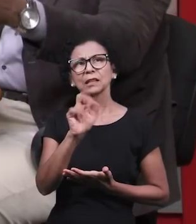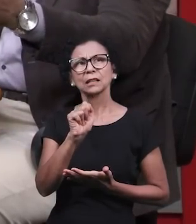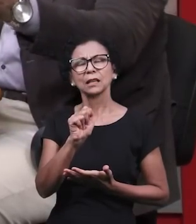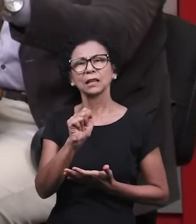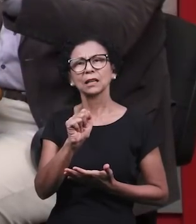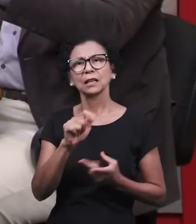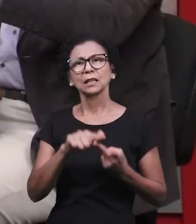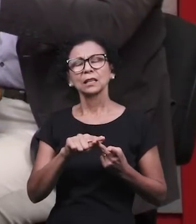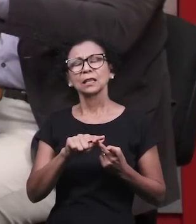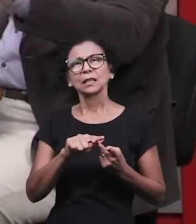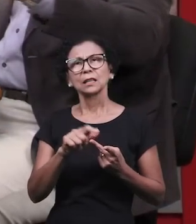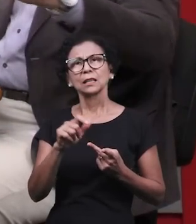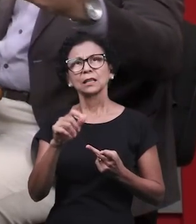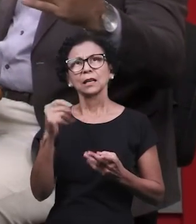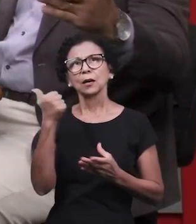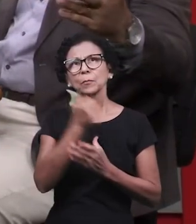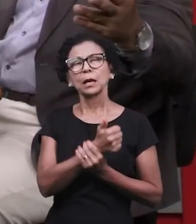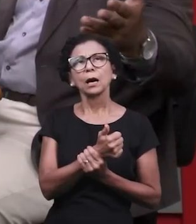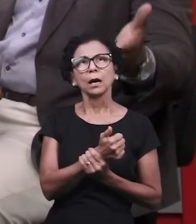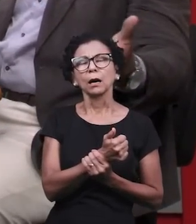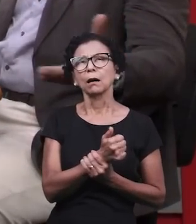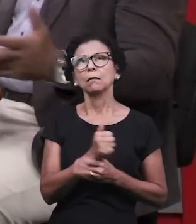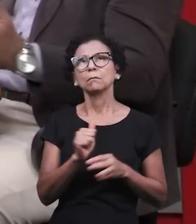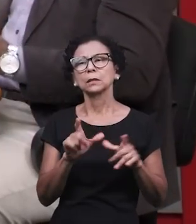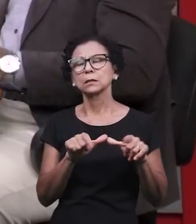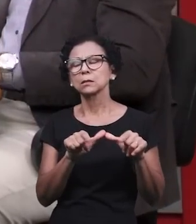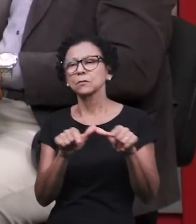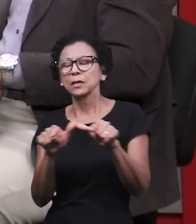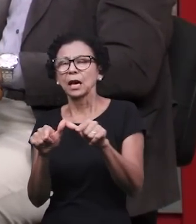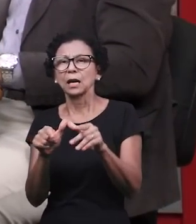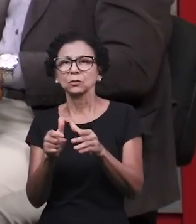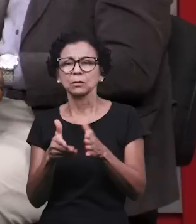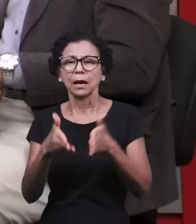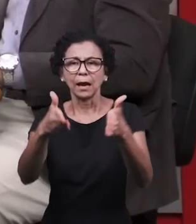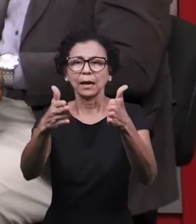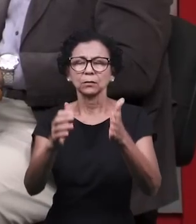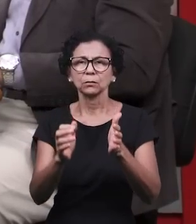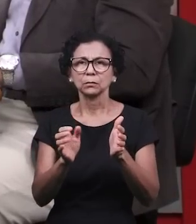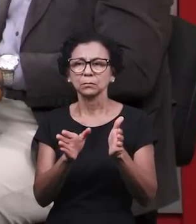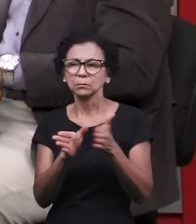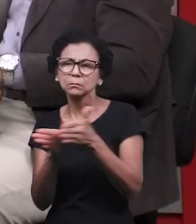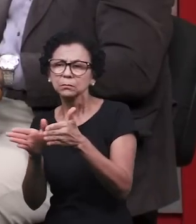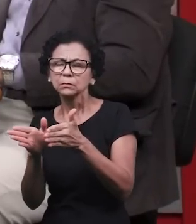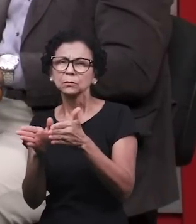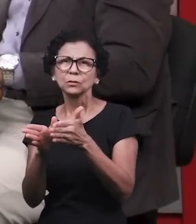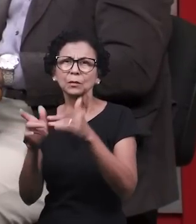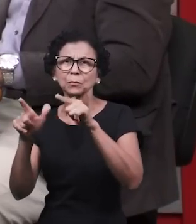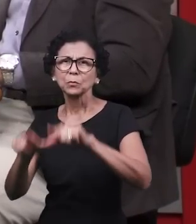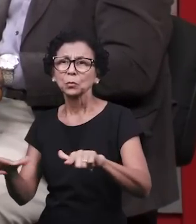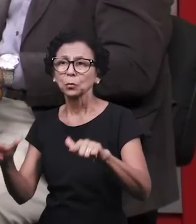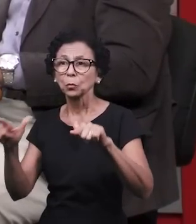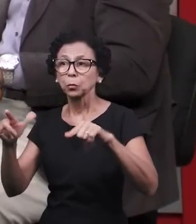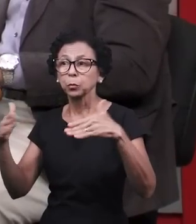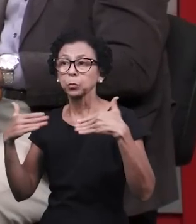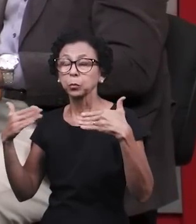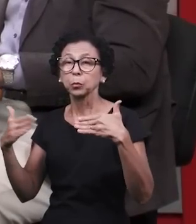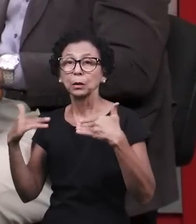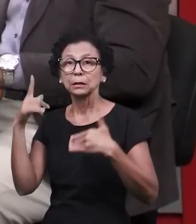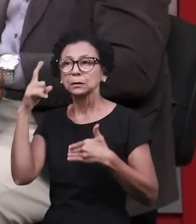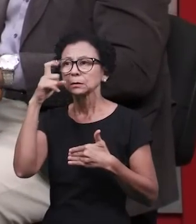os personagens, as pessoas que convivem com Abraão nessa época. Sim. Então nós temos Terá, então, pai de